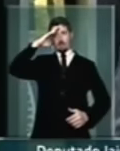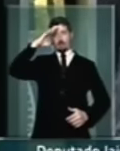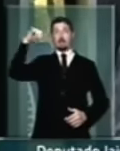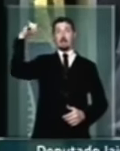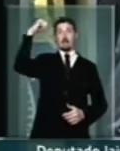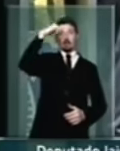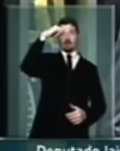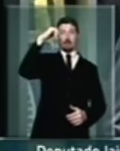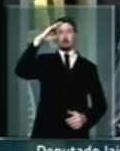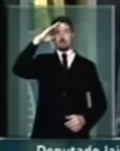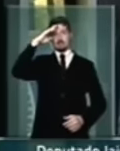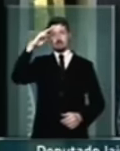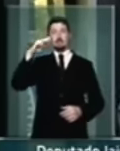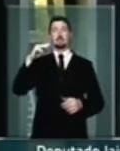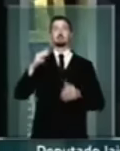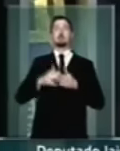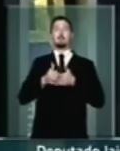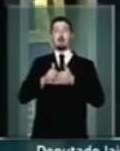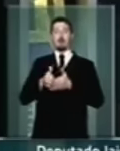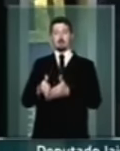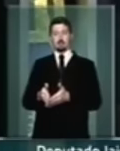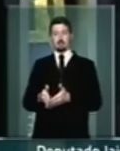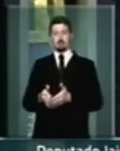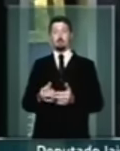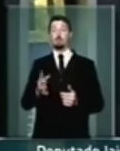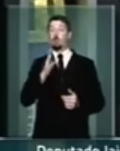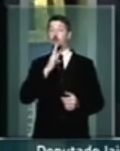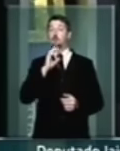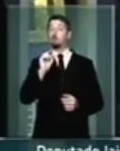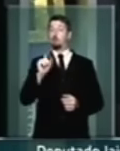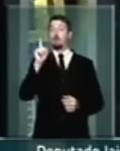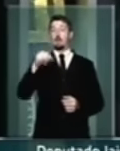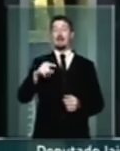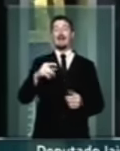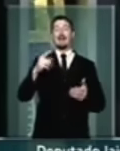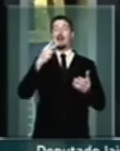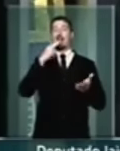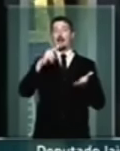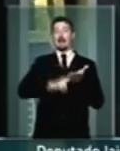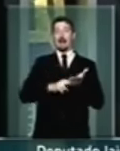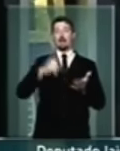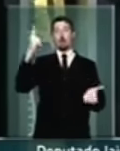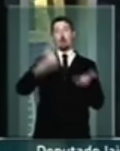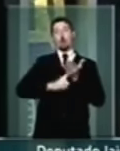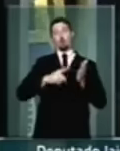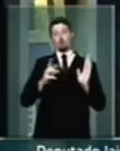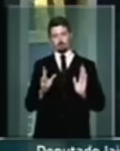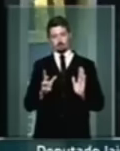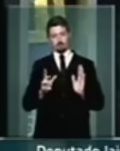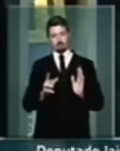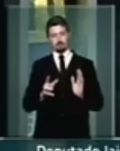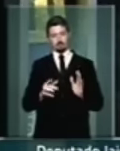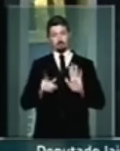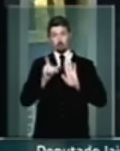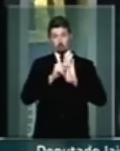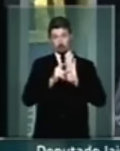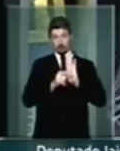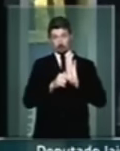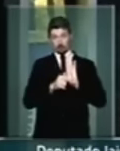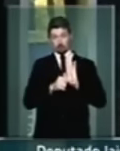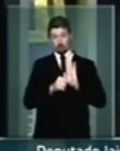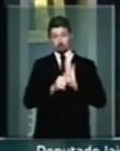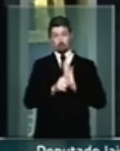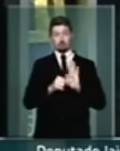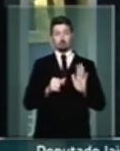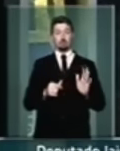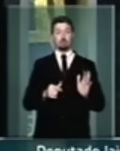e Exército. E essa carta ficou conhecida como Carta Compromisso. Em um de seus artigos,